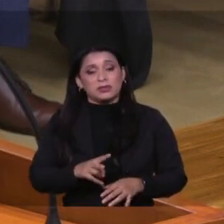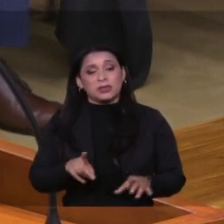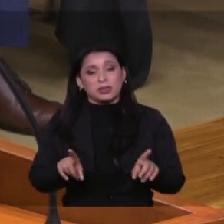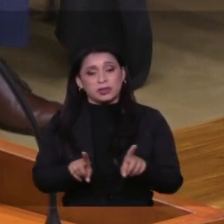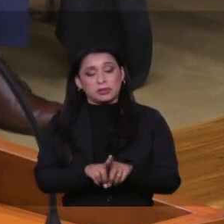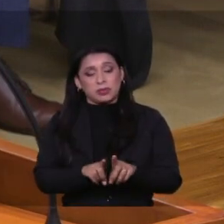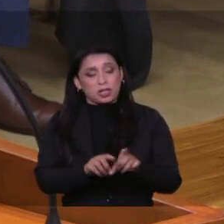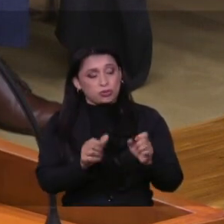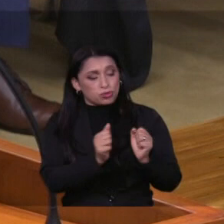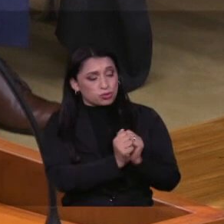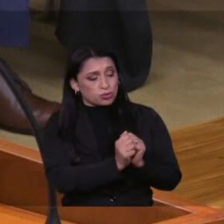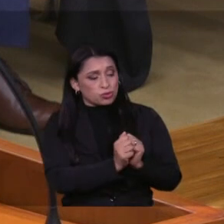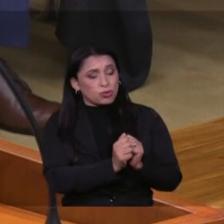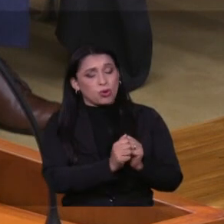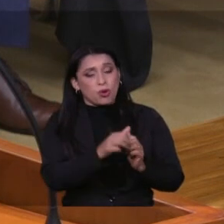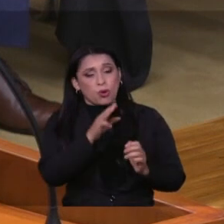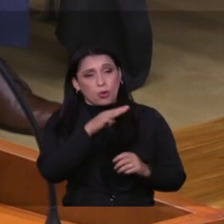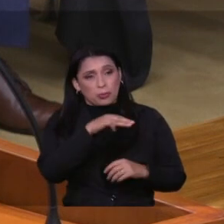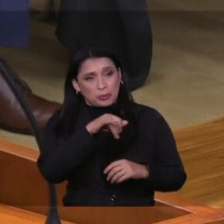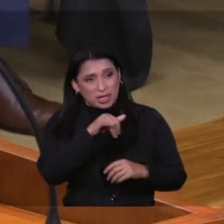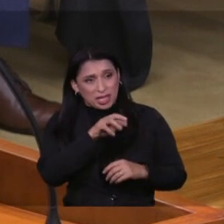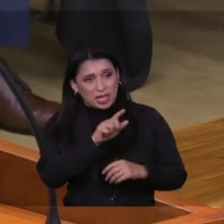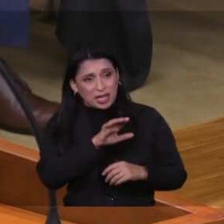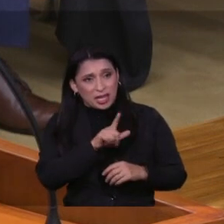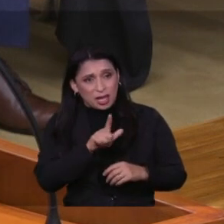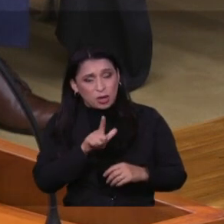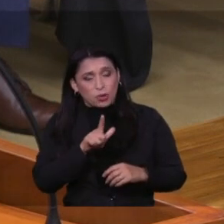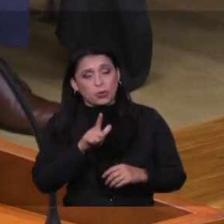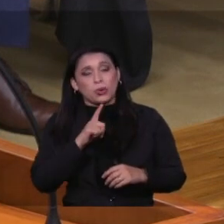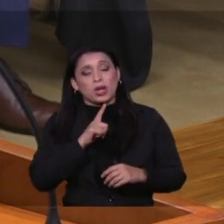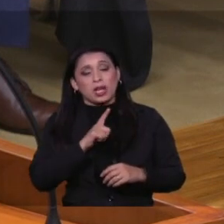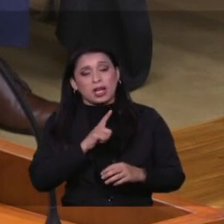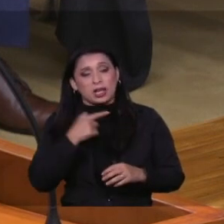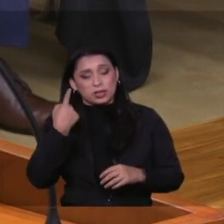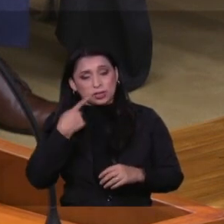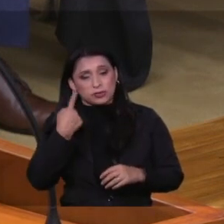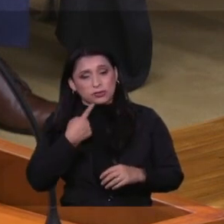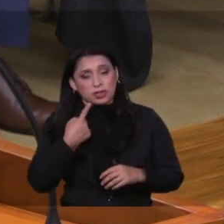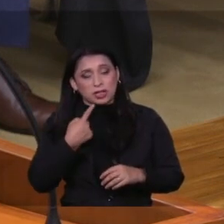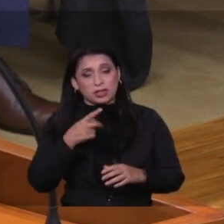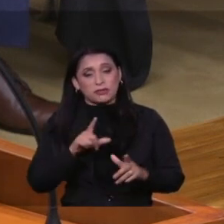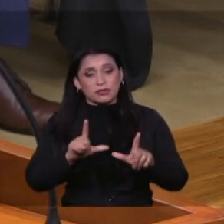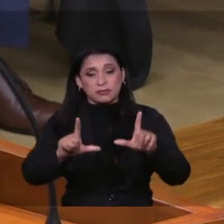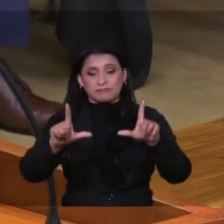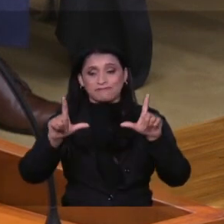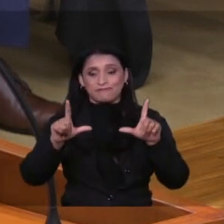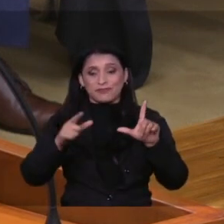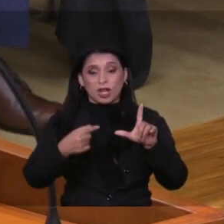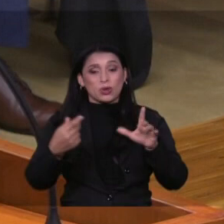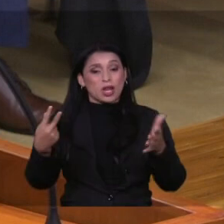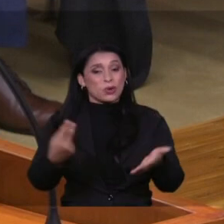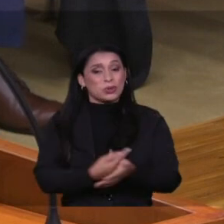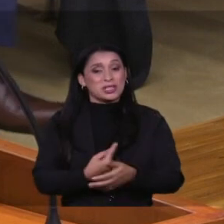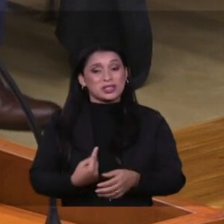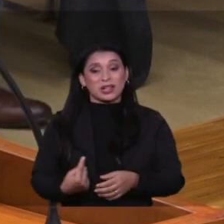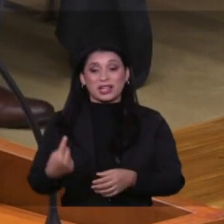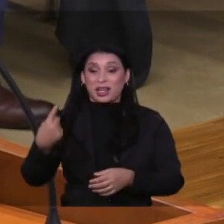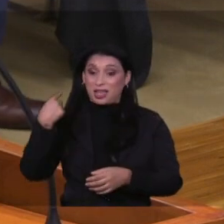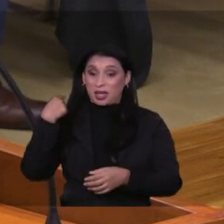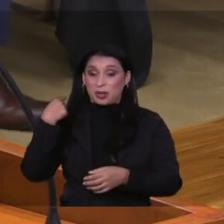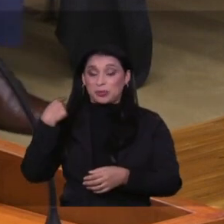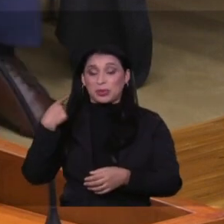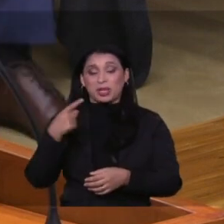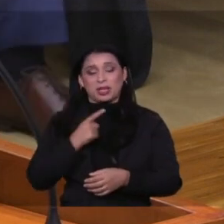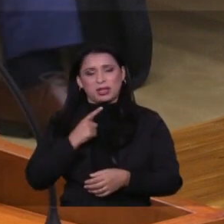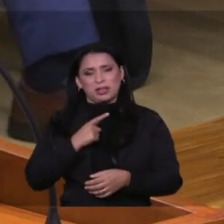amigo Miguel, essa Suprema Corte, nesse momento, julga essa foto daquele momento. É evidente,